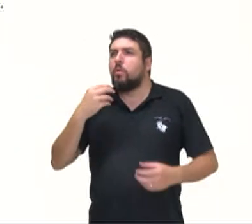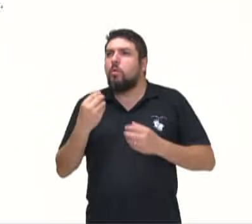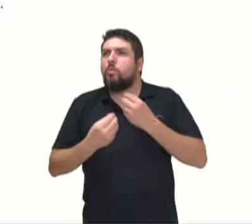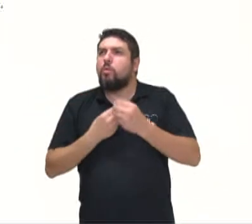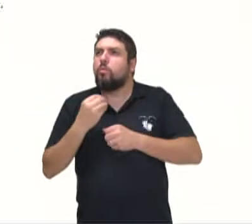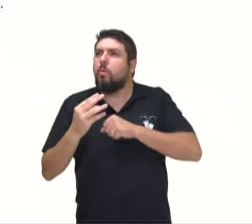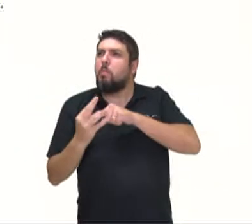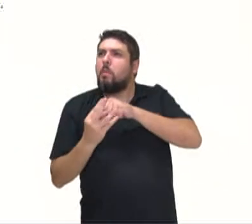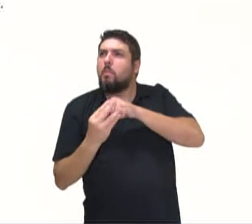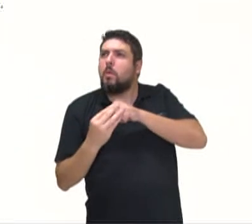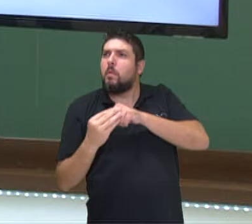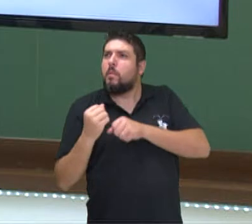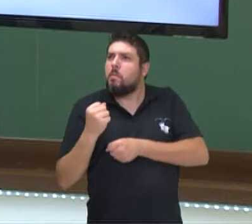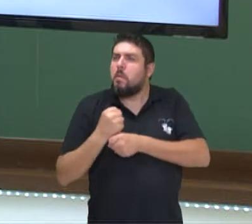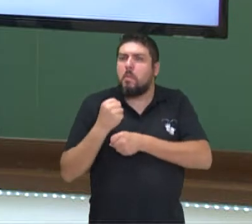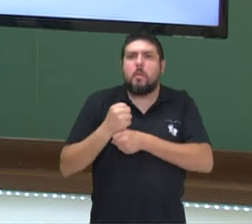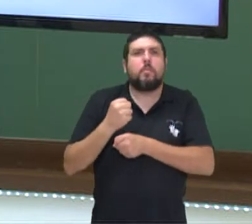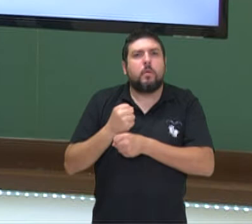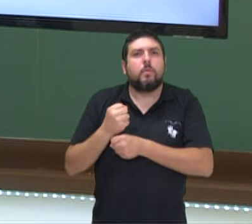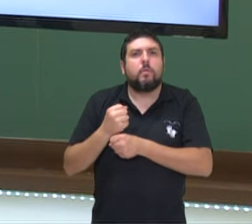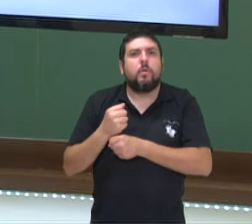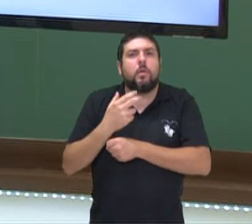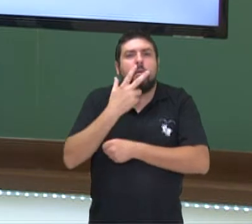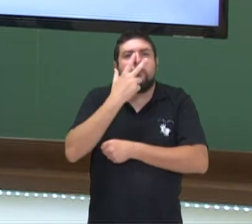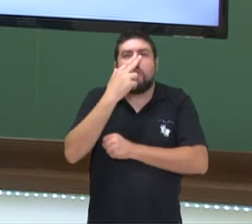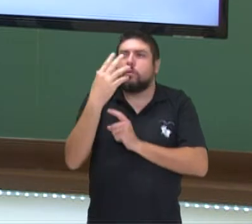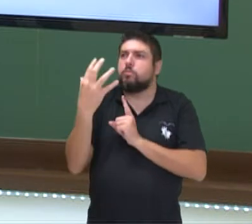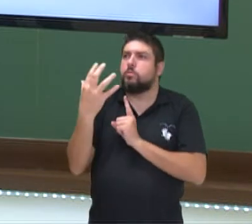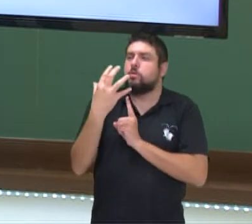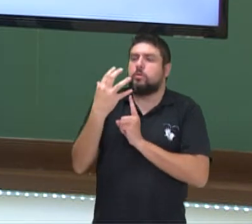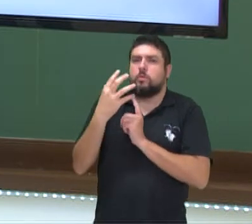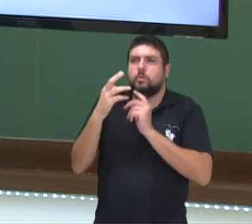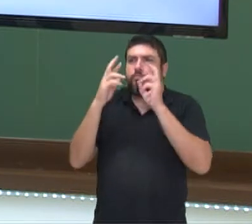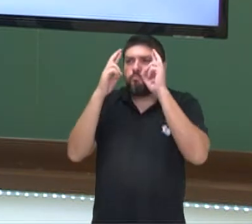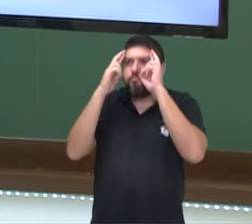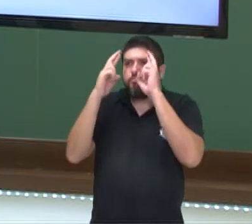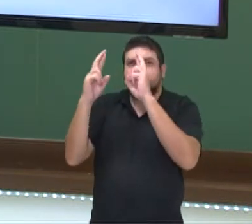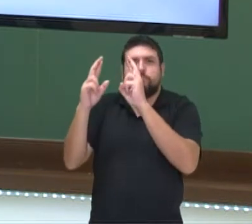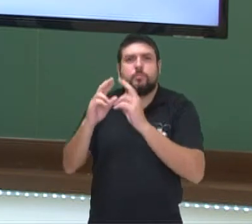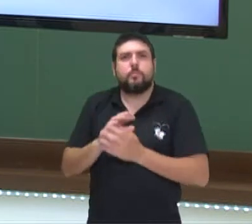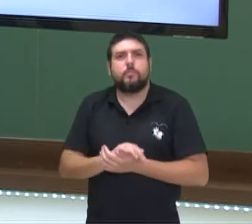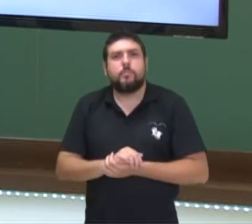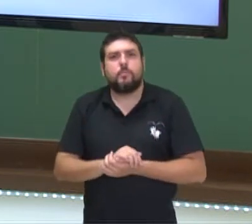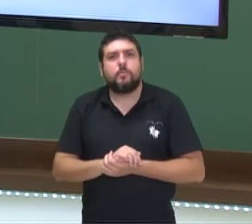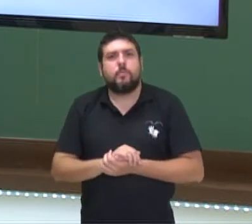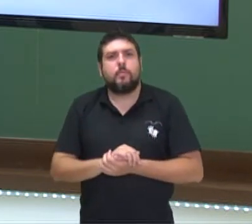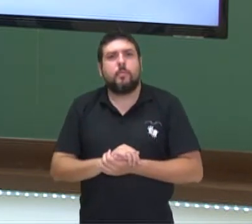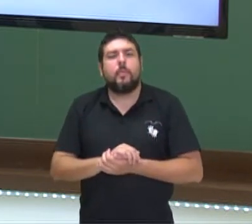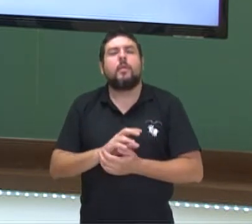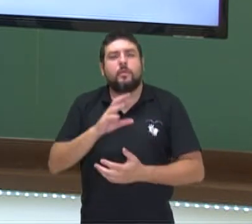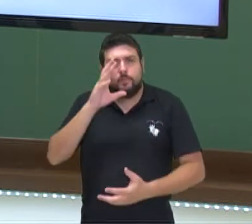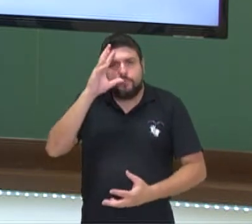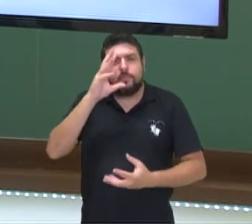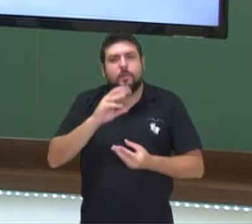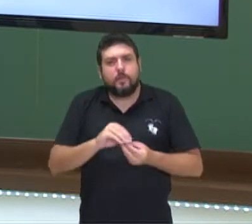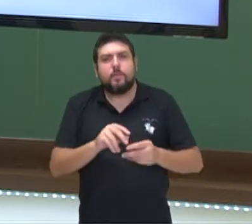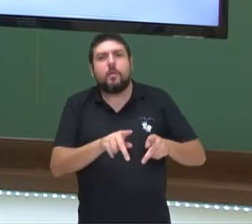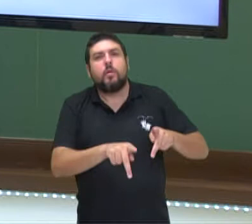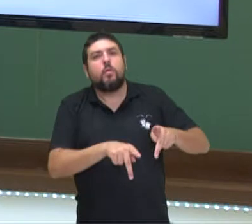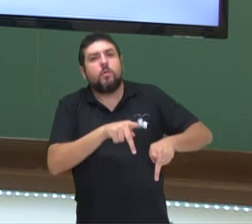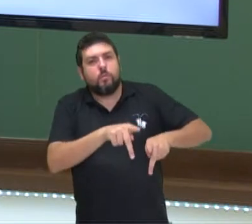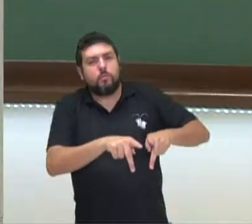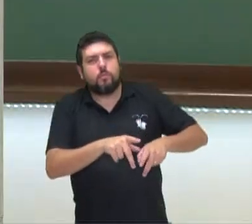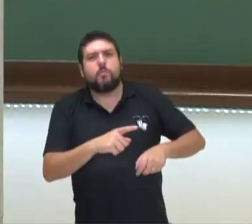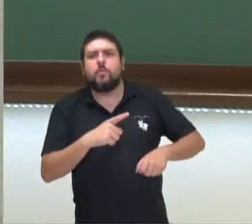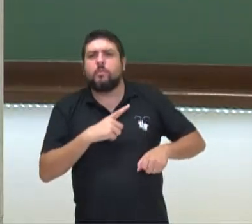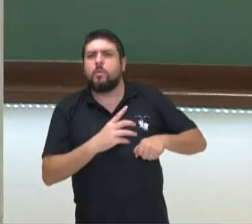essa construção, então ela impunha esse respeito, né? Então a gente entende que era um povo aí com um conhecimento avançado,